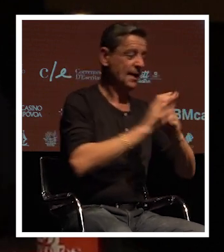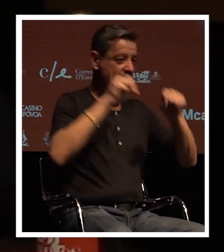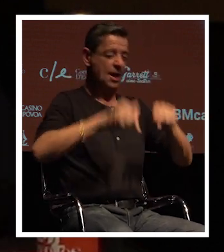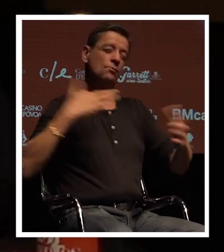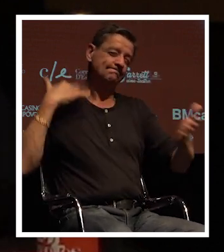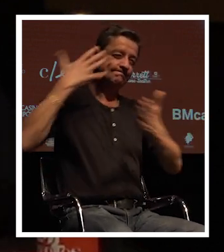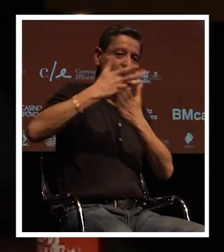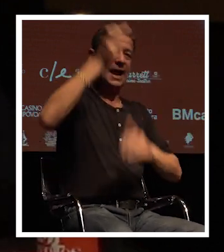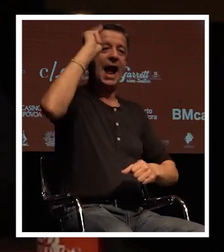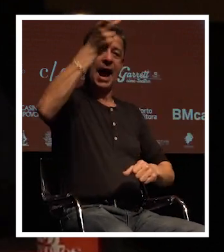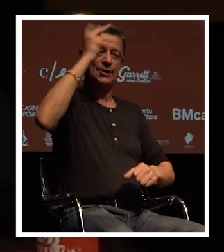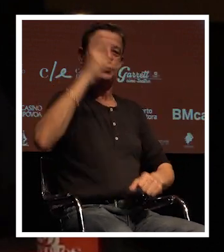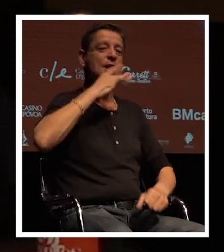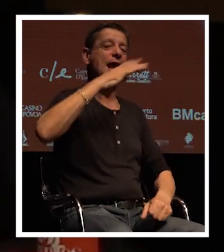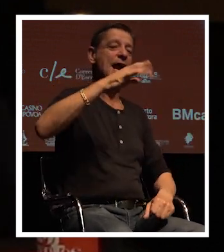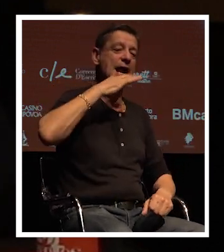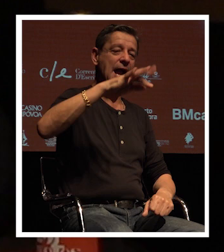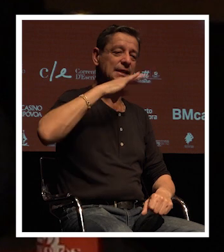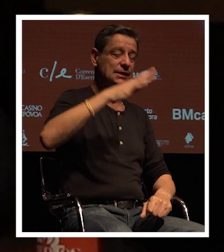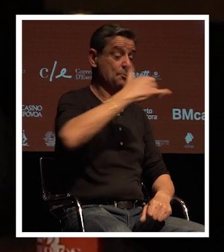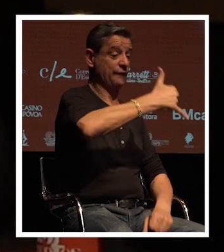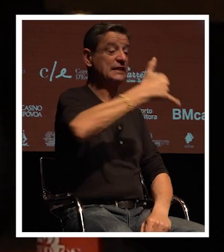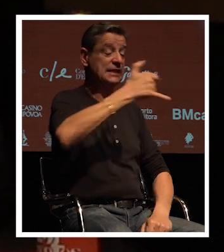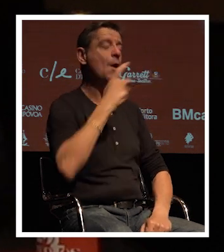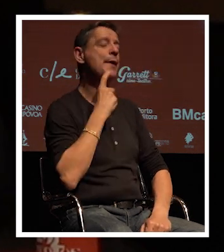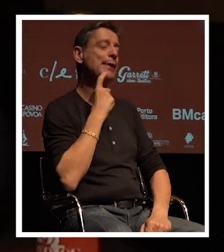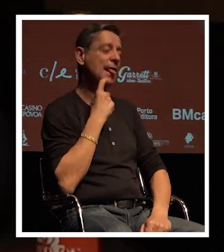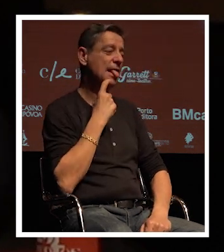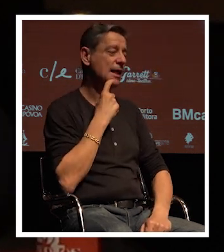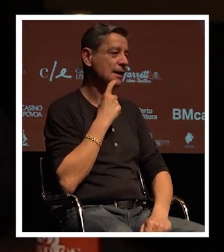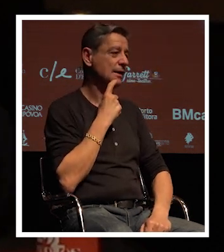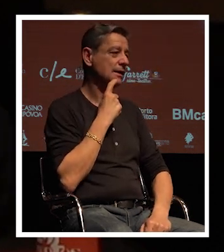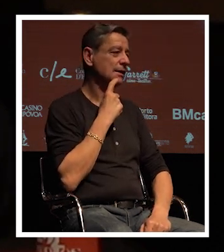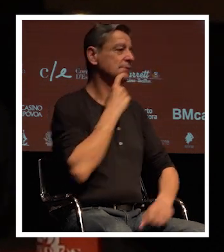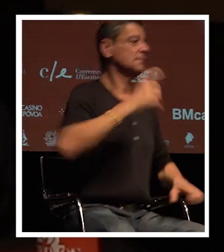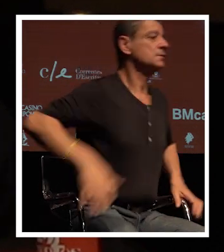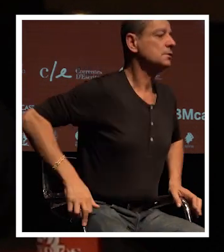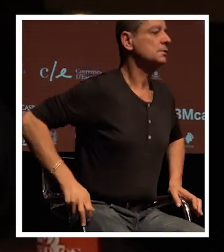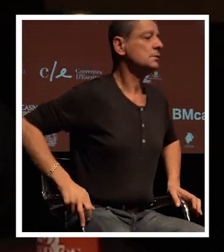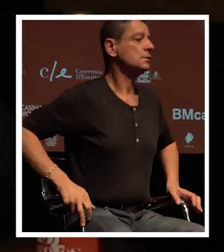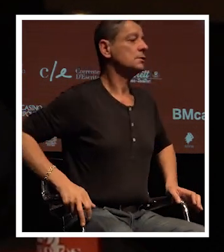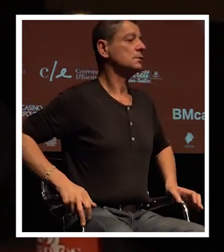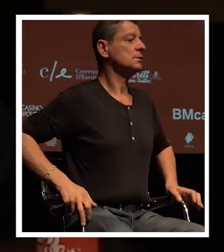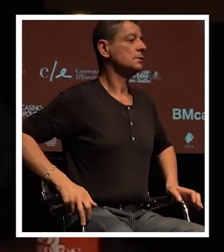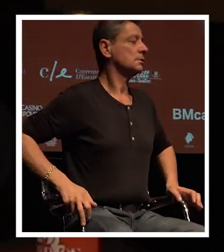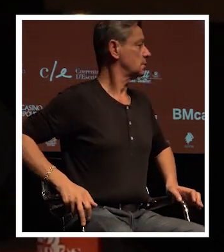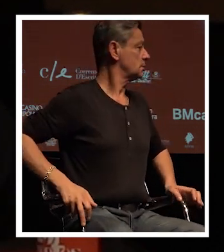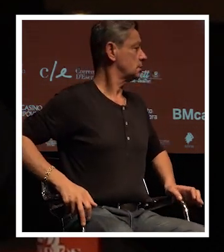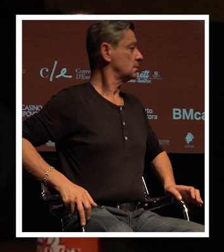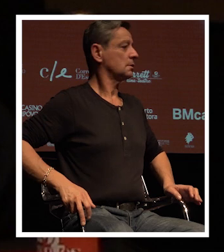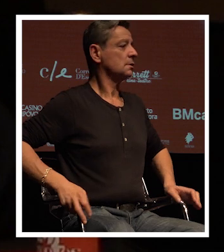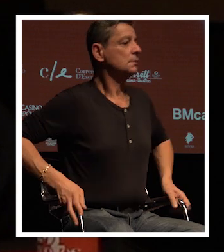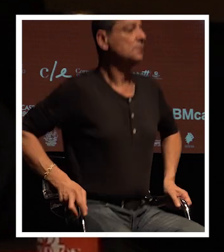uns anos quando cantava isso por altores do 25 de Abril dizia ao diabo tá